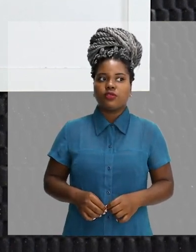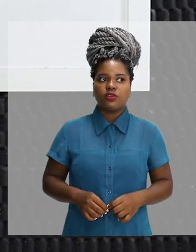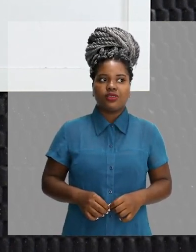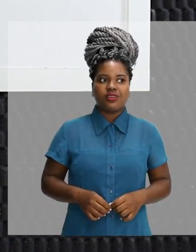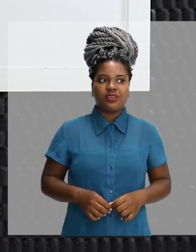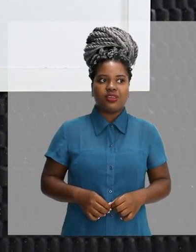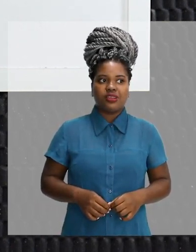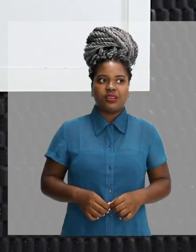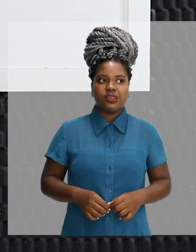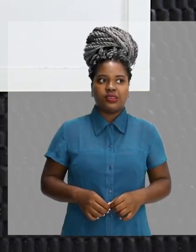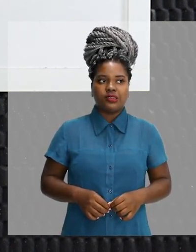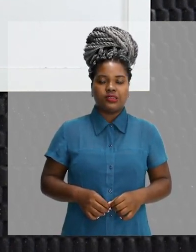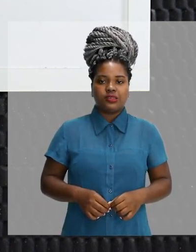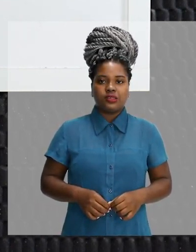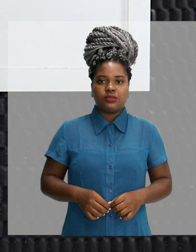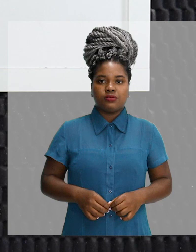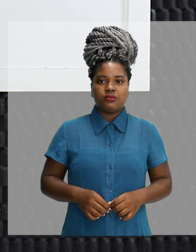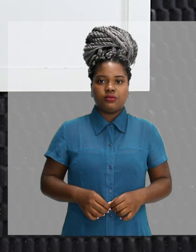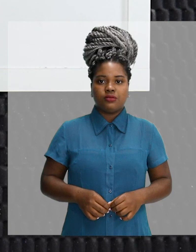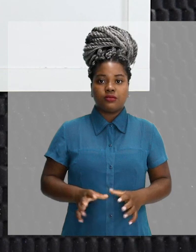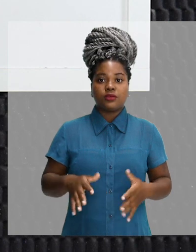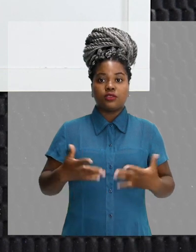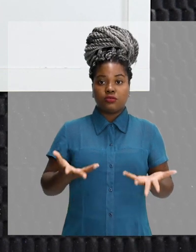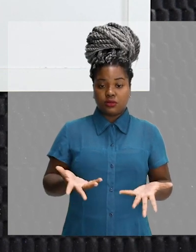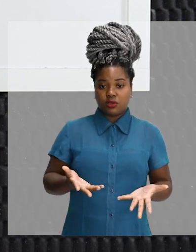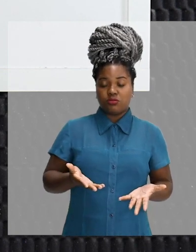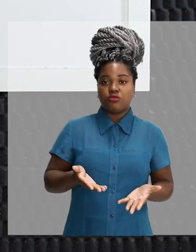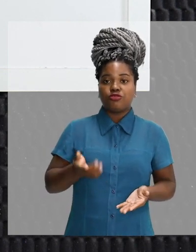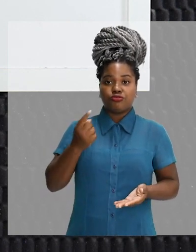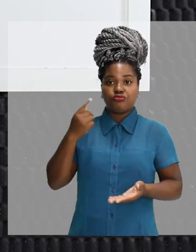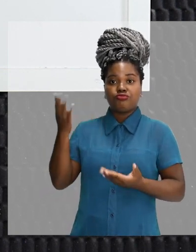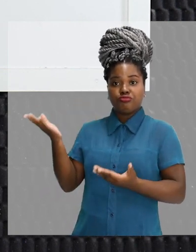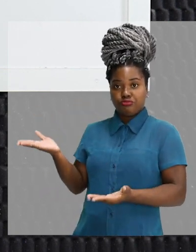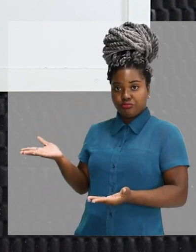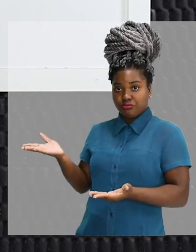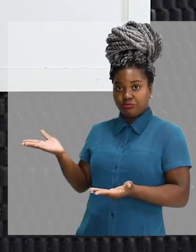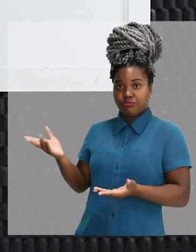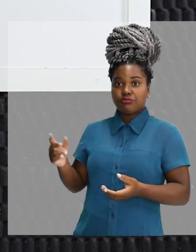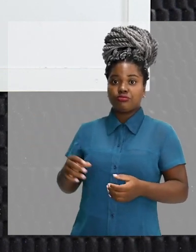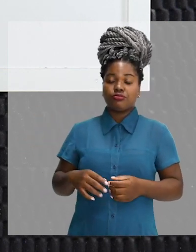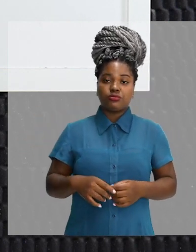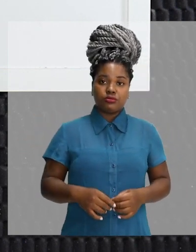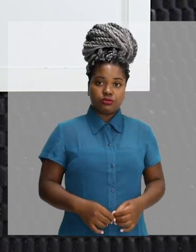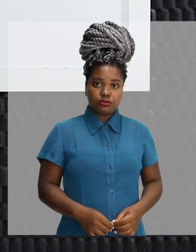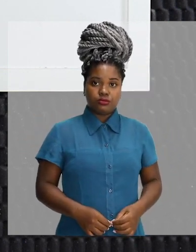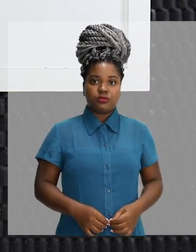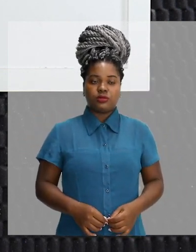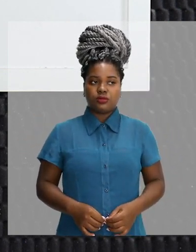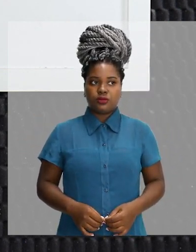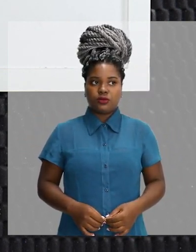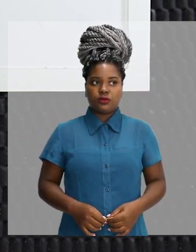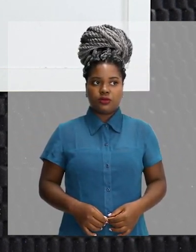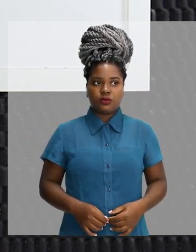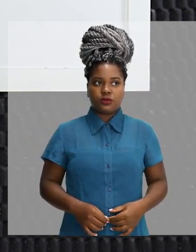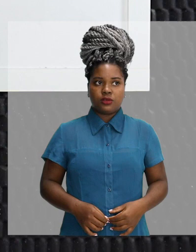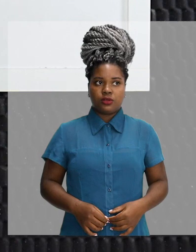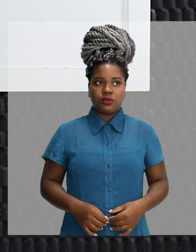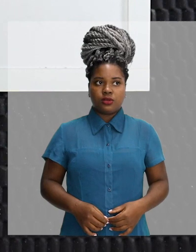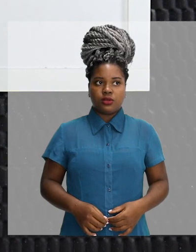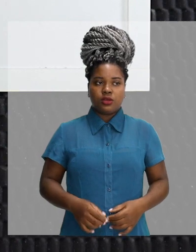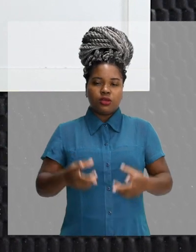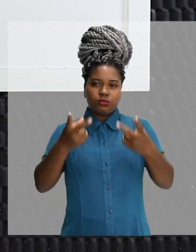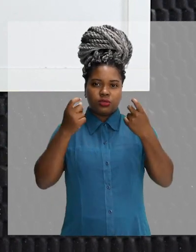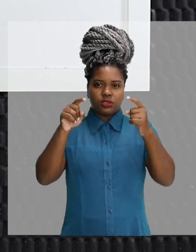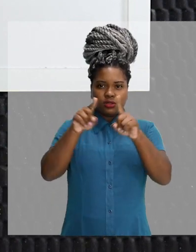Ok? Então, este é o sentido que nós estamos adotando. Ok? Nós sabemos